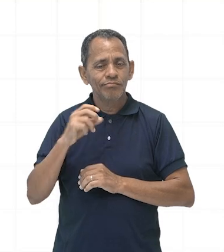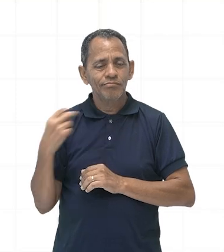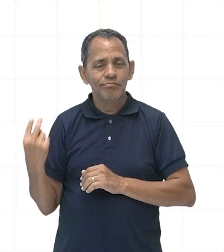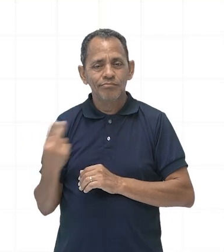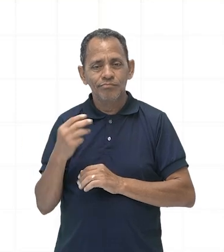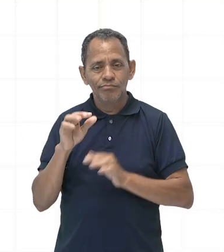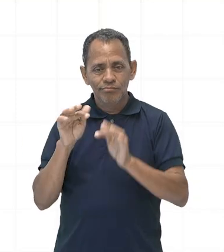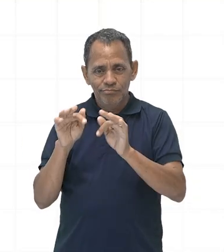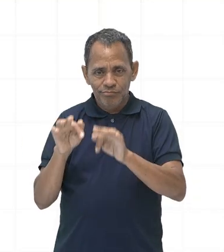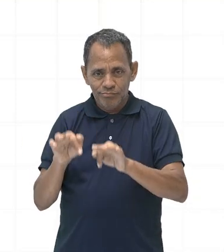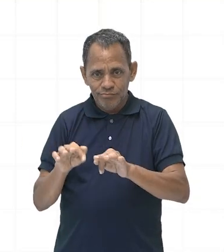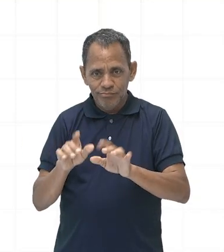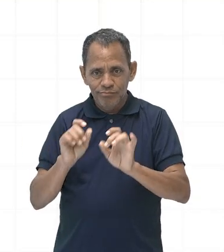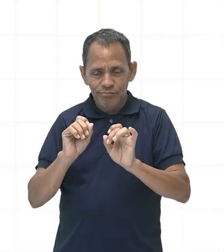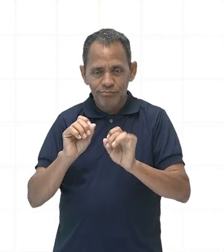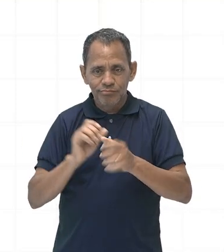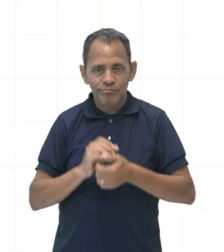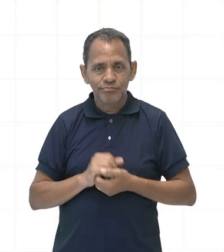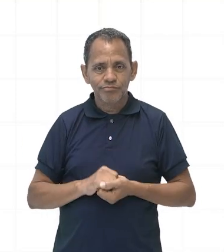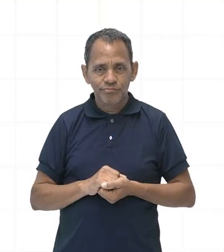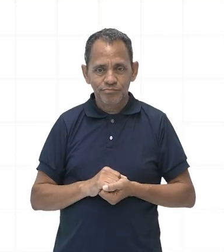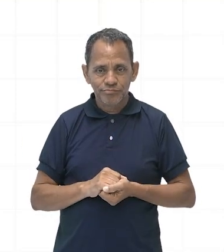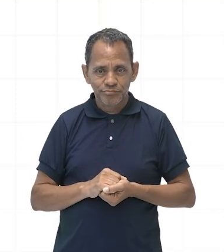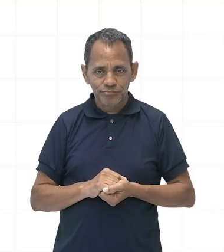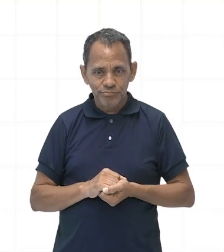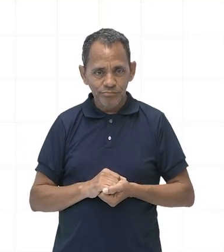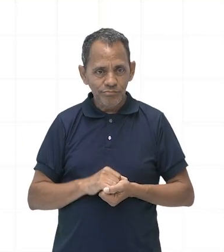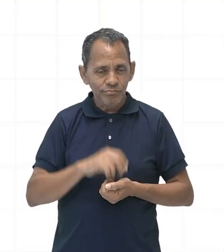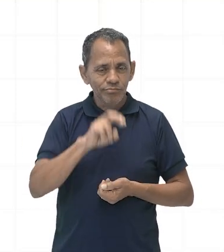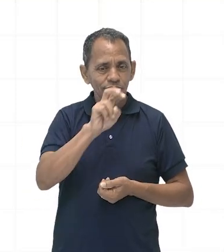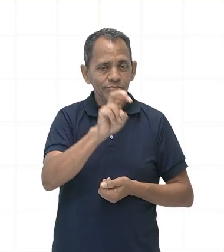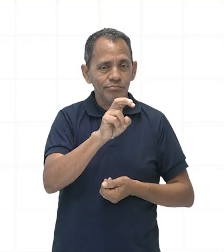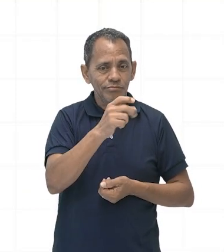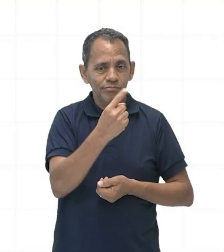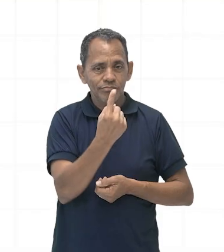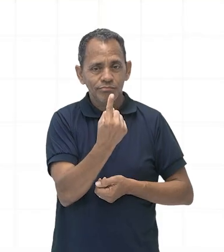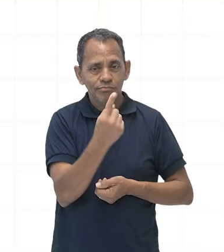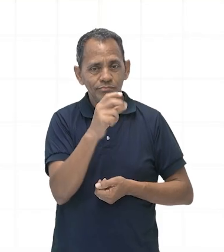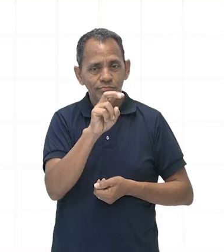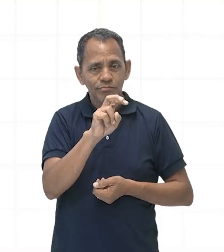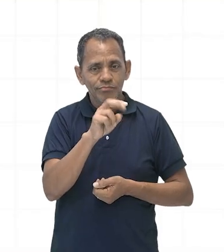exatamente o valor de R$